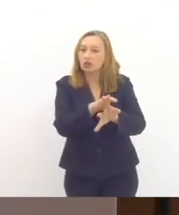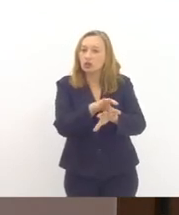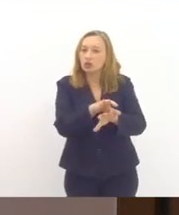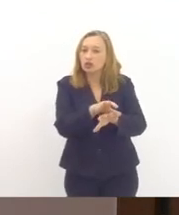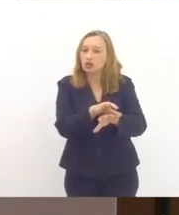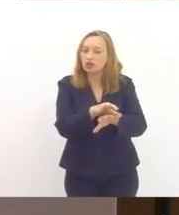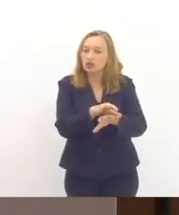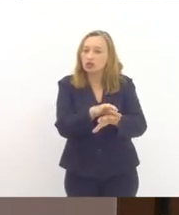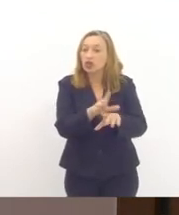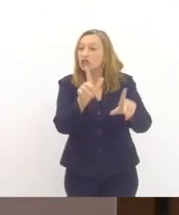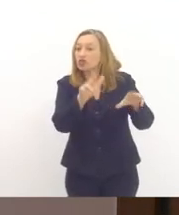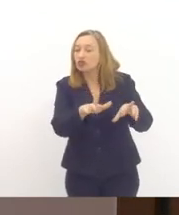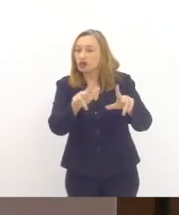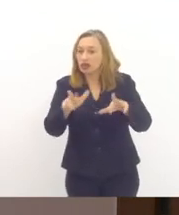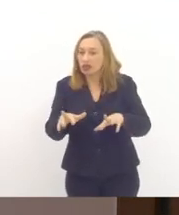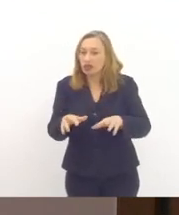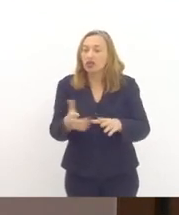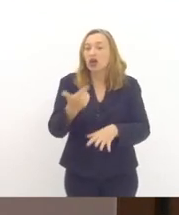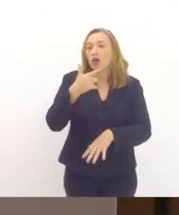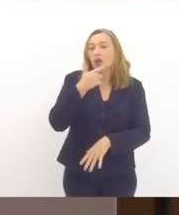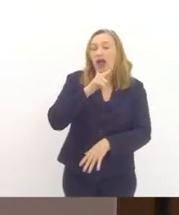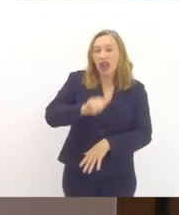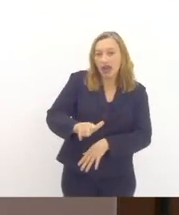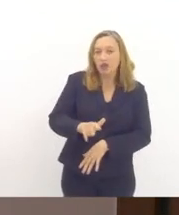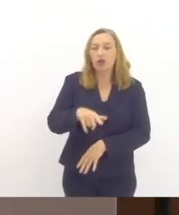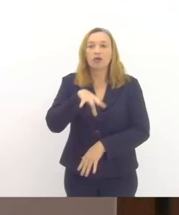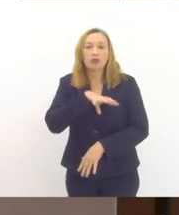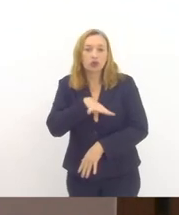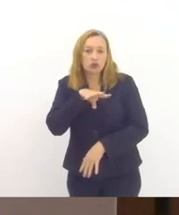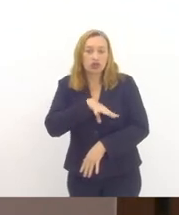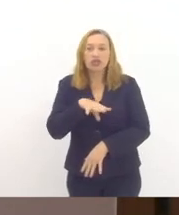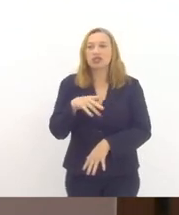documentos oficiais, quando se fala da língua portuguesa, se fala